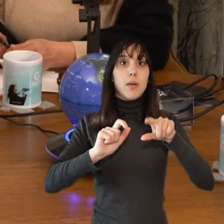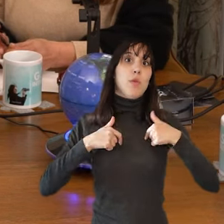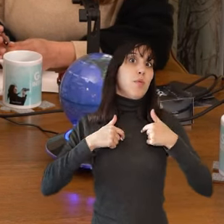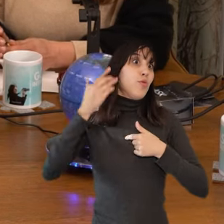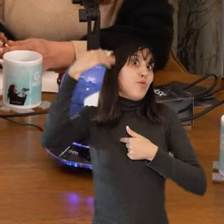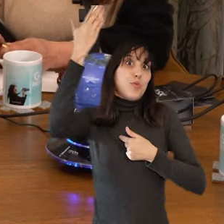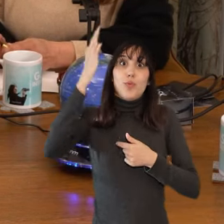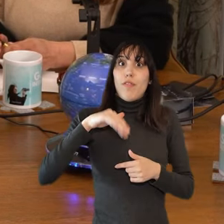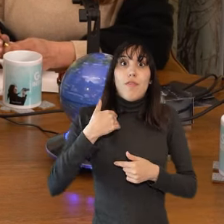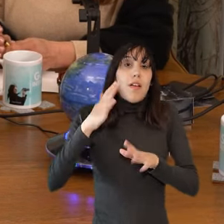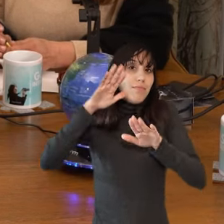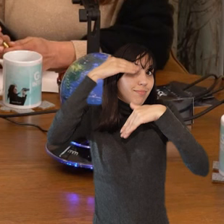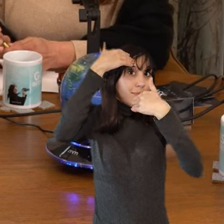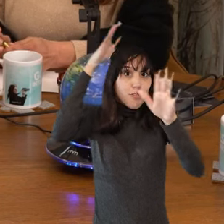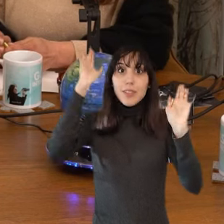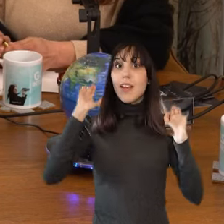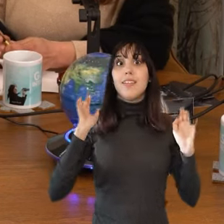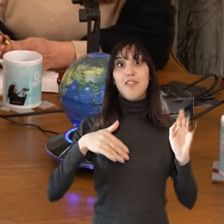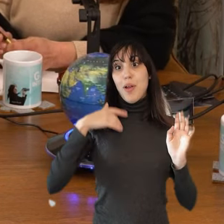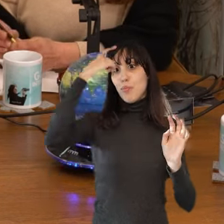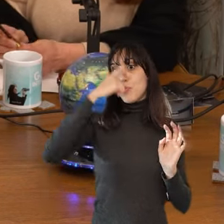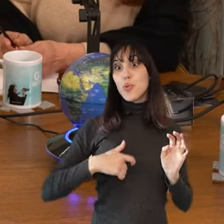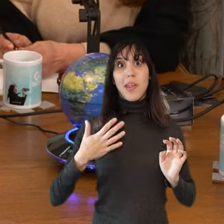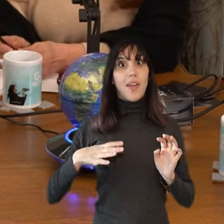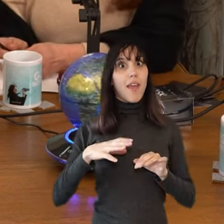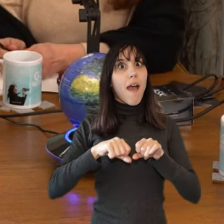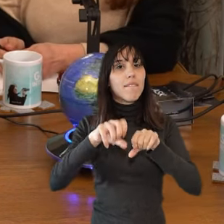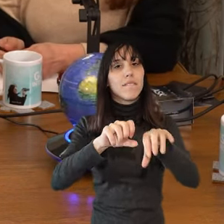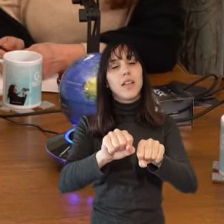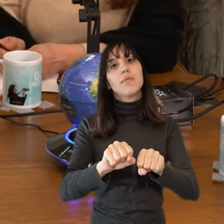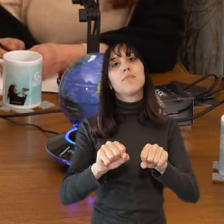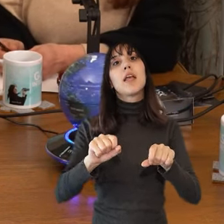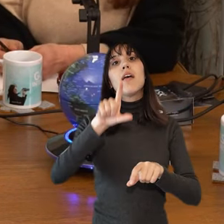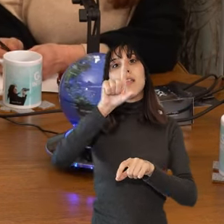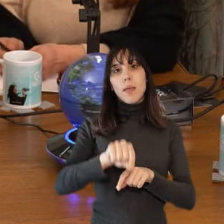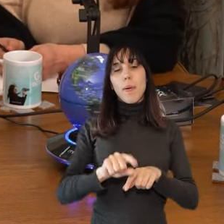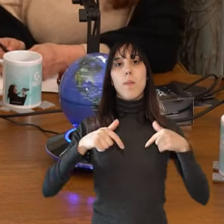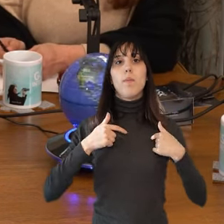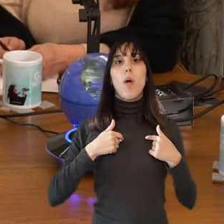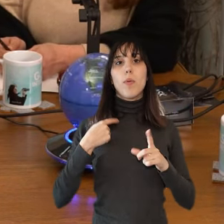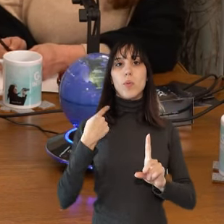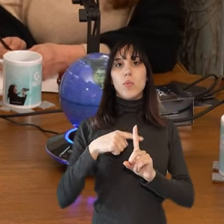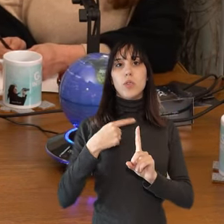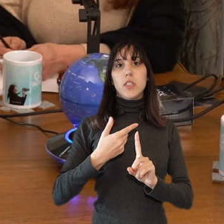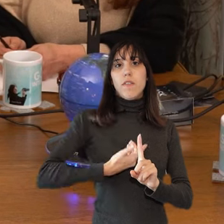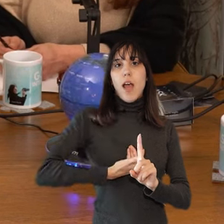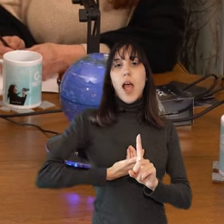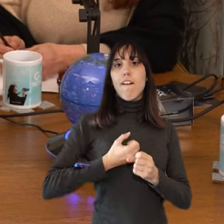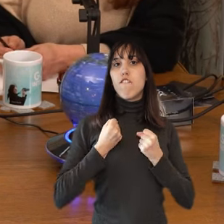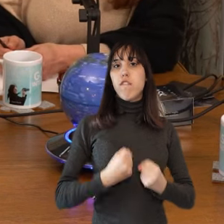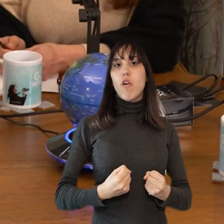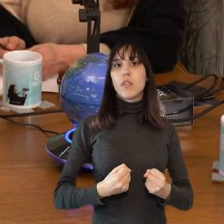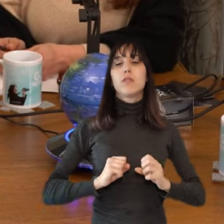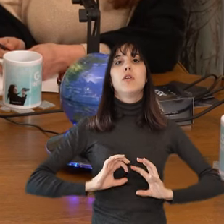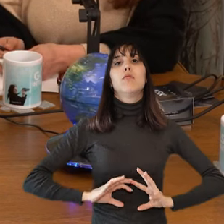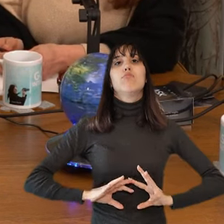quiserem no futuro para serem a pessoa que eles que eles realmente desejam ser não é desenvolvendo o máximo do seu potencial humano e portanto não não se trata